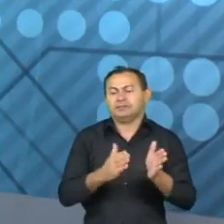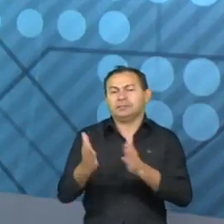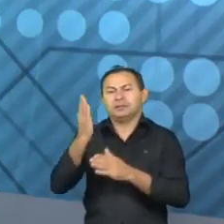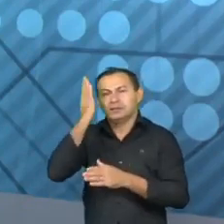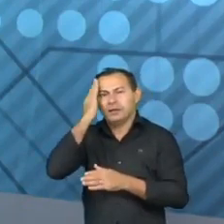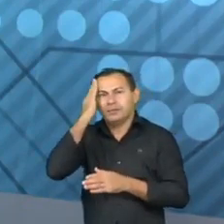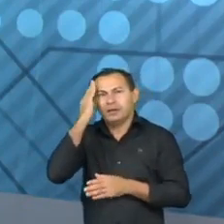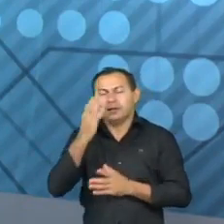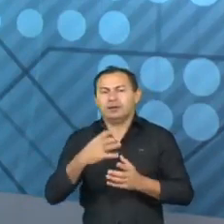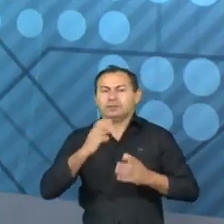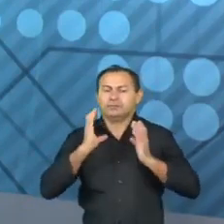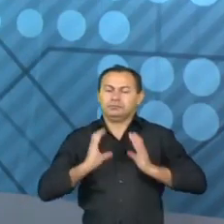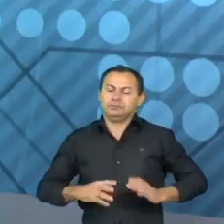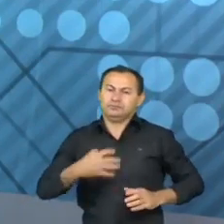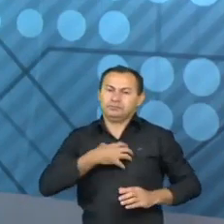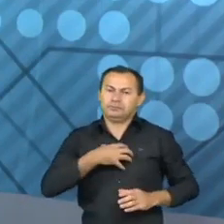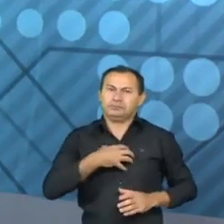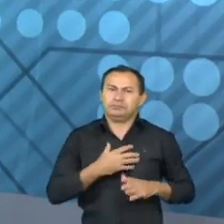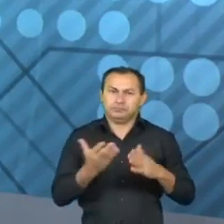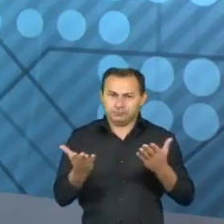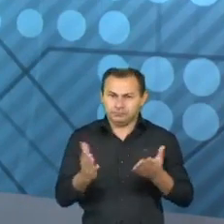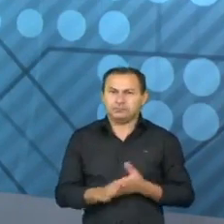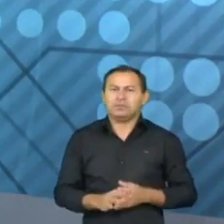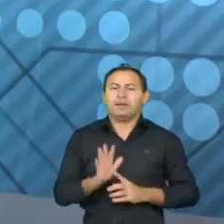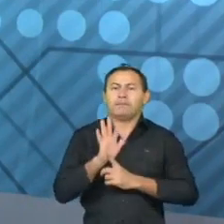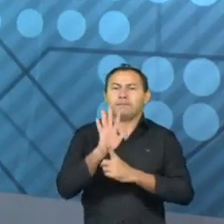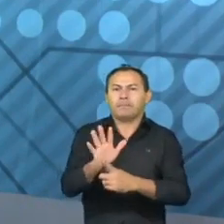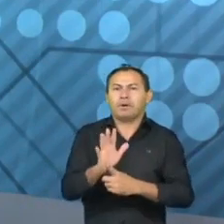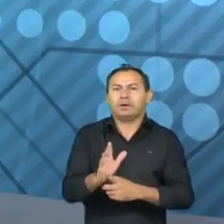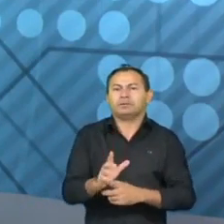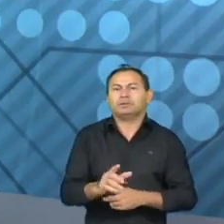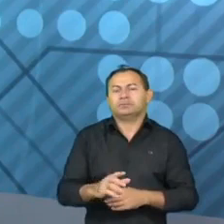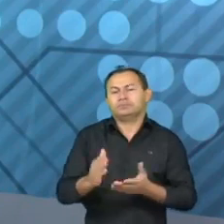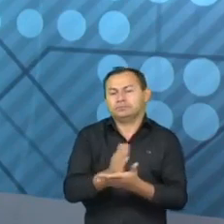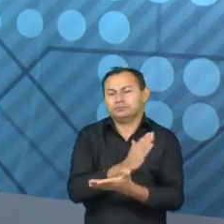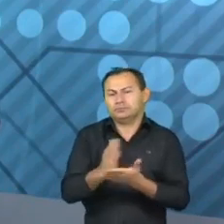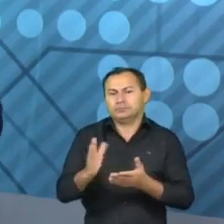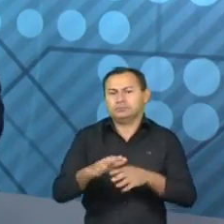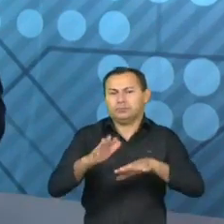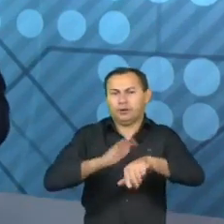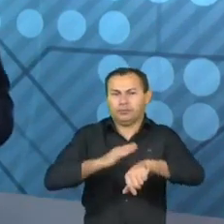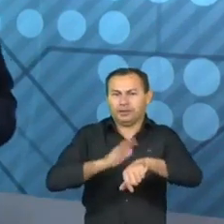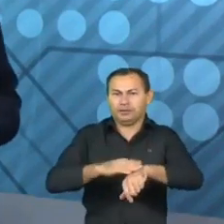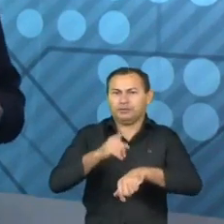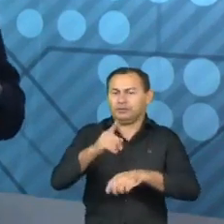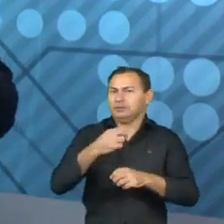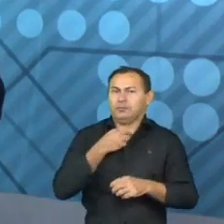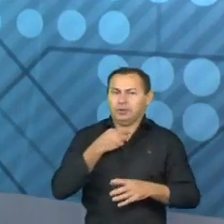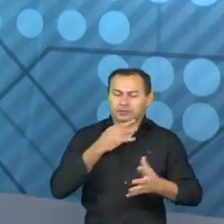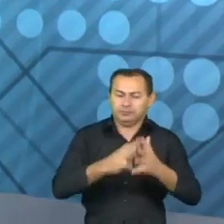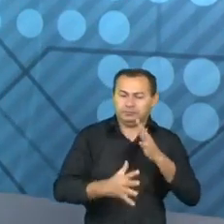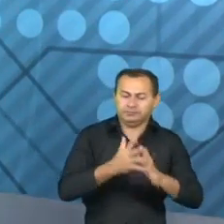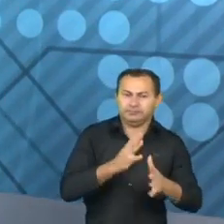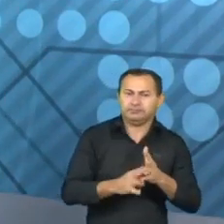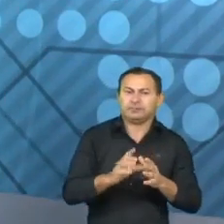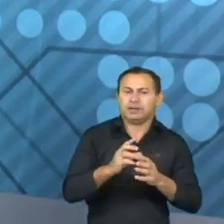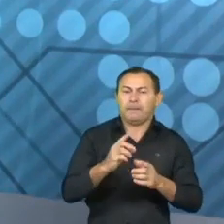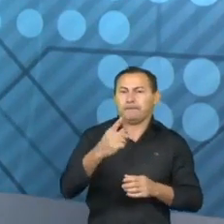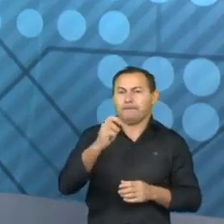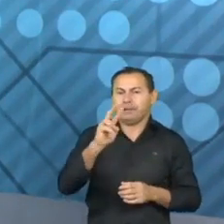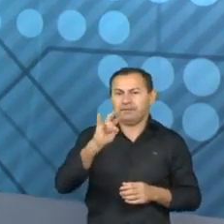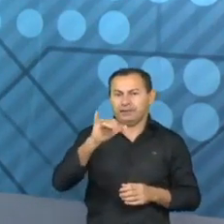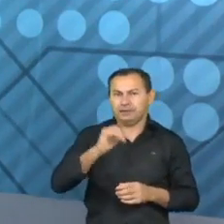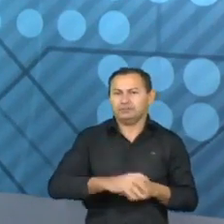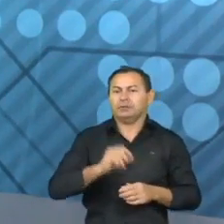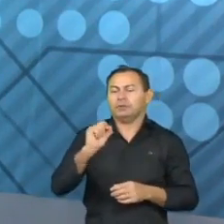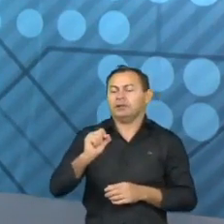como ela se comporta. Então, ela mostra para um certo momento. Isso que você não pode confundir. a prevalência com